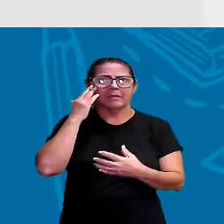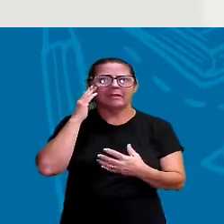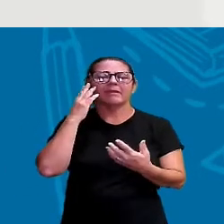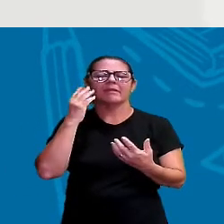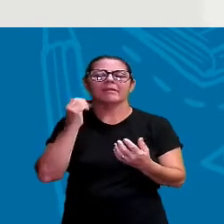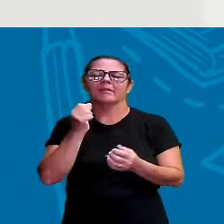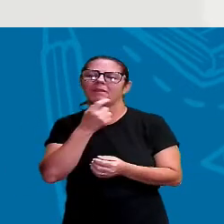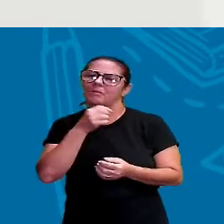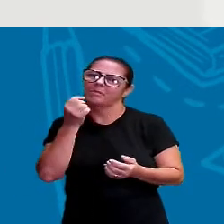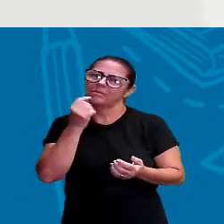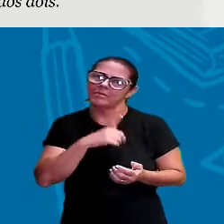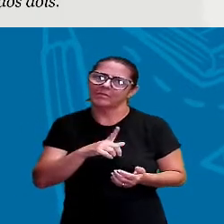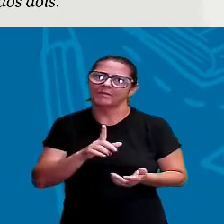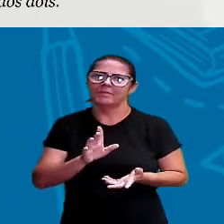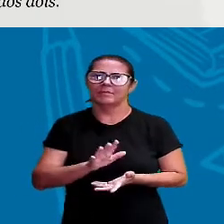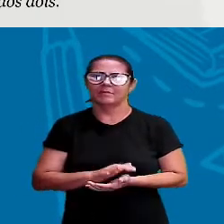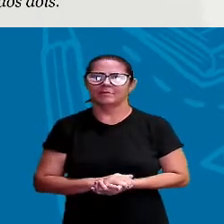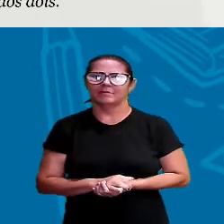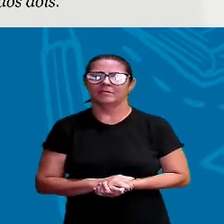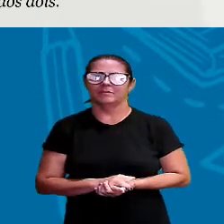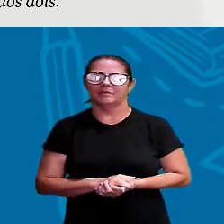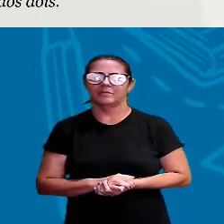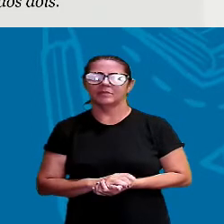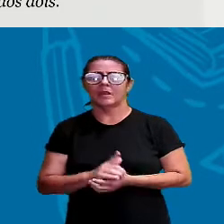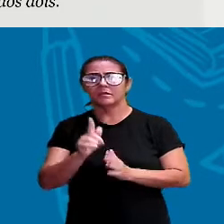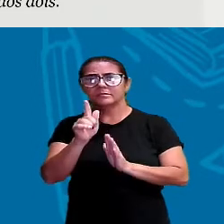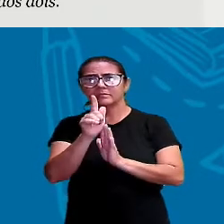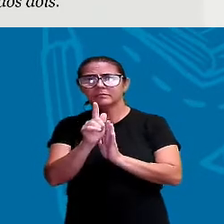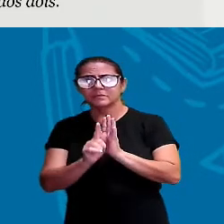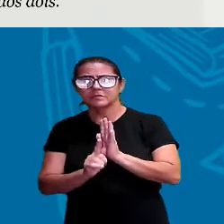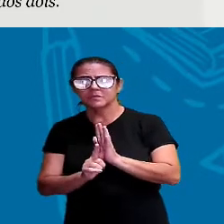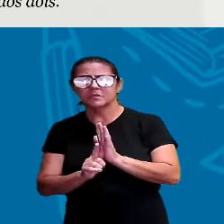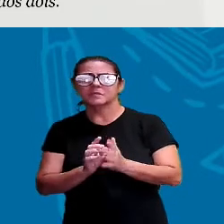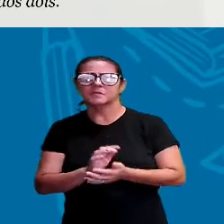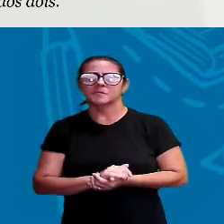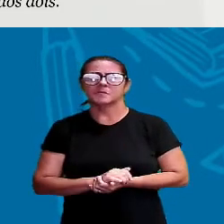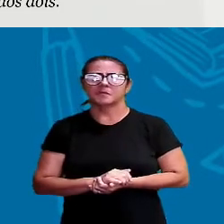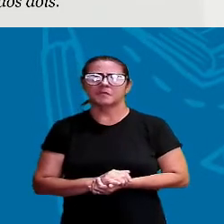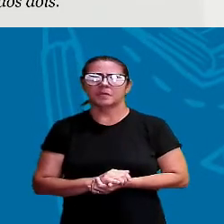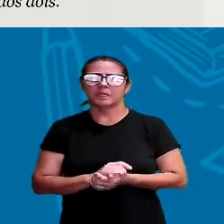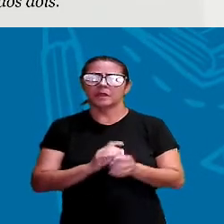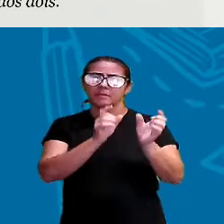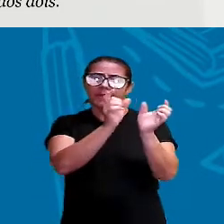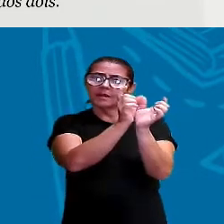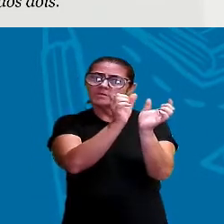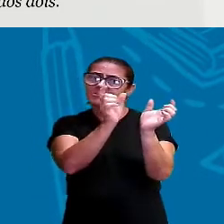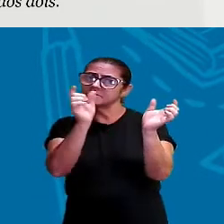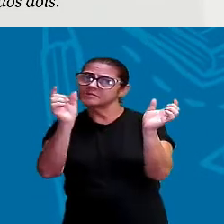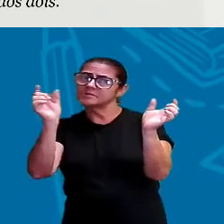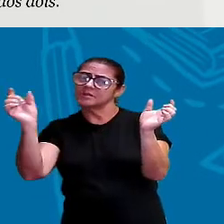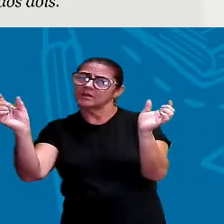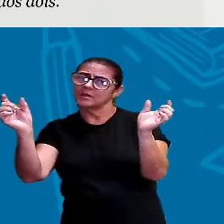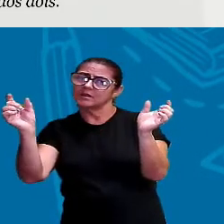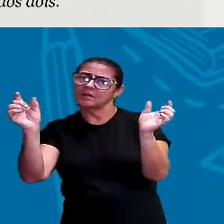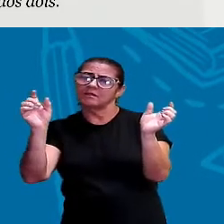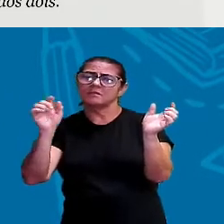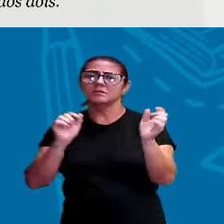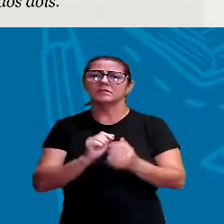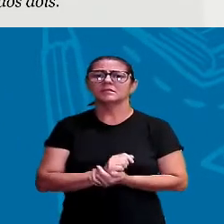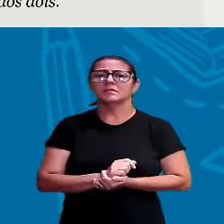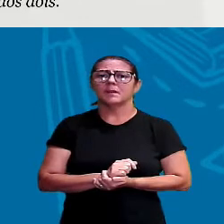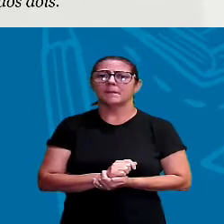gente diferenciar quando a gente vê outros gêneros. Outra coisa, as tirinhas apresentam na maioria das